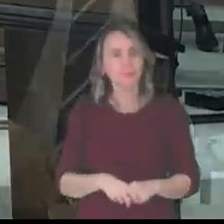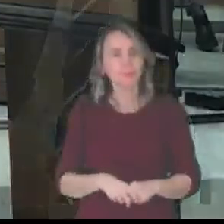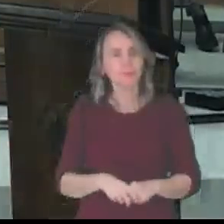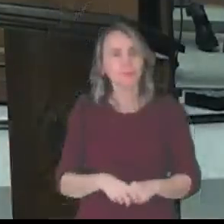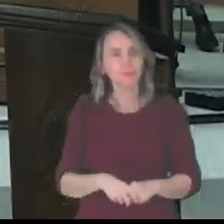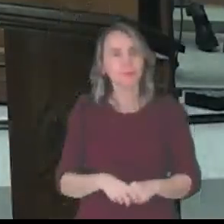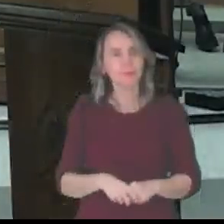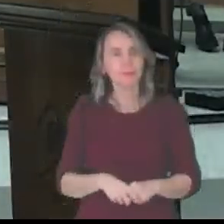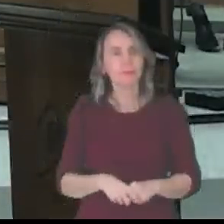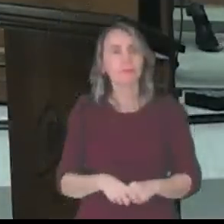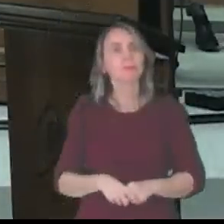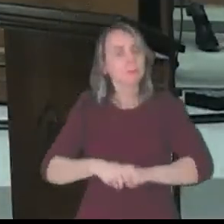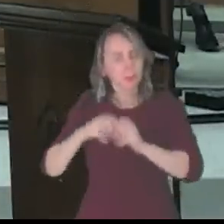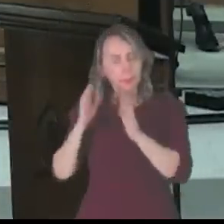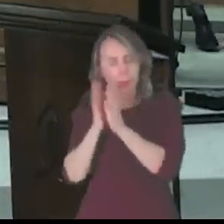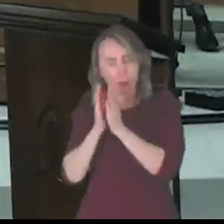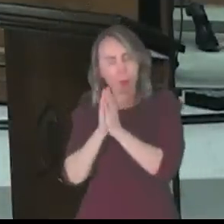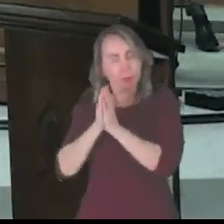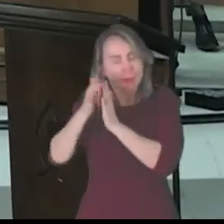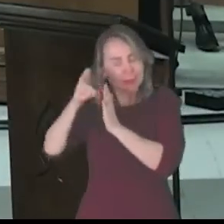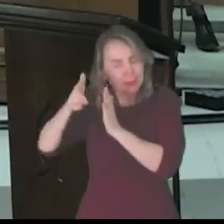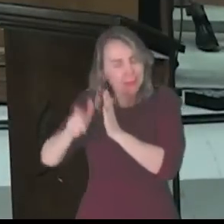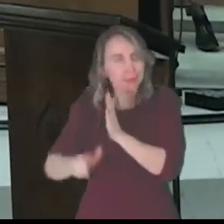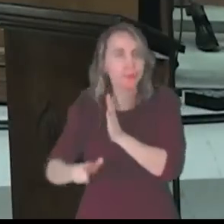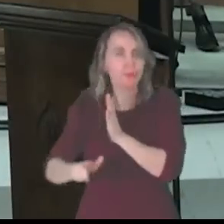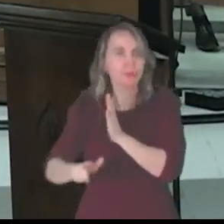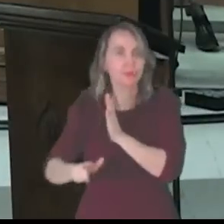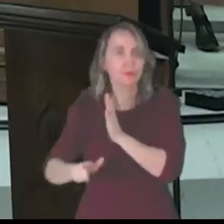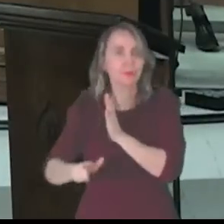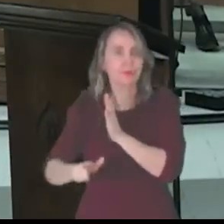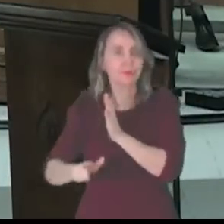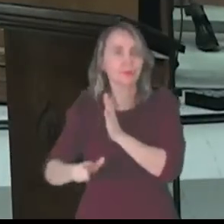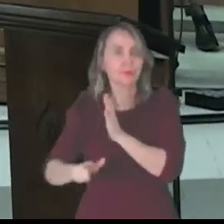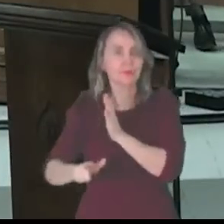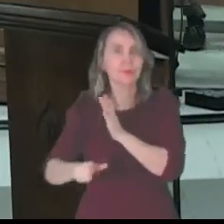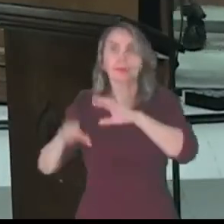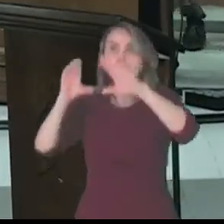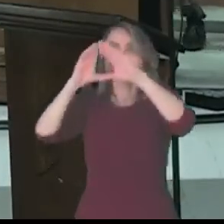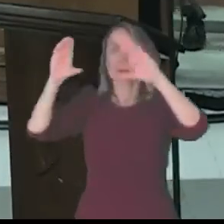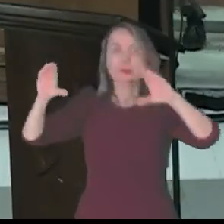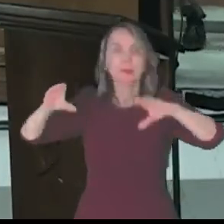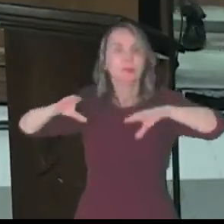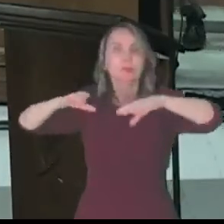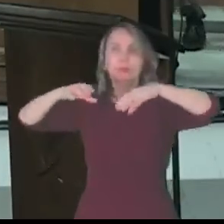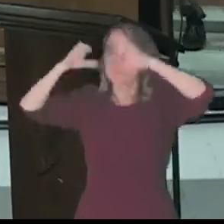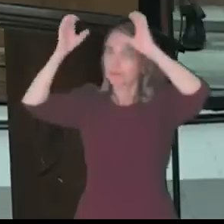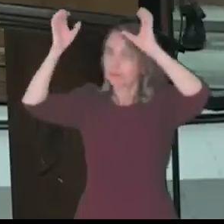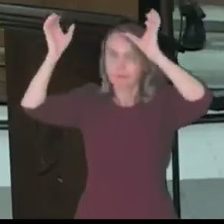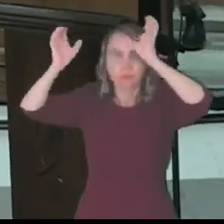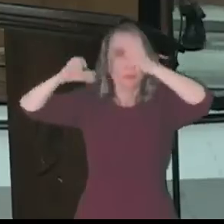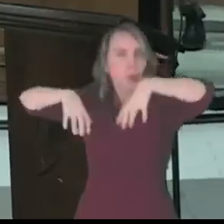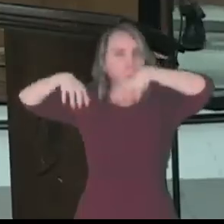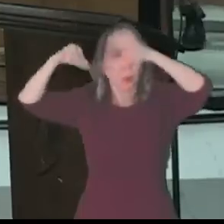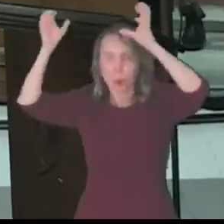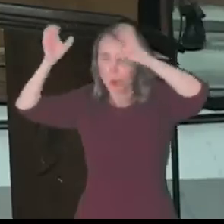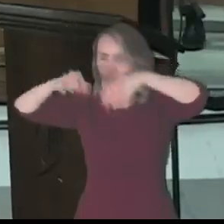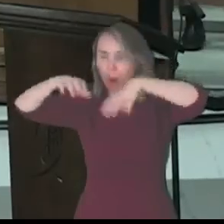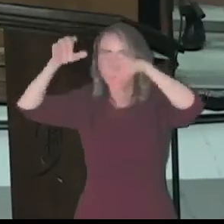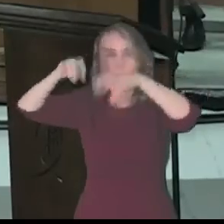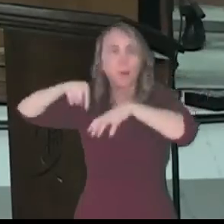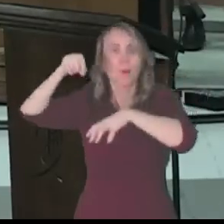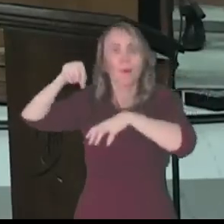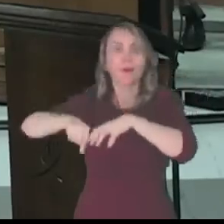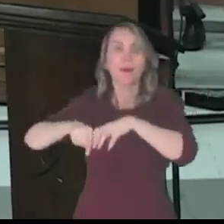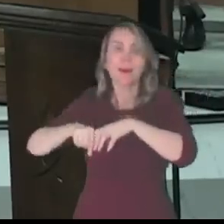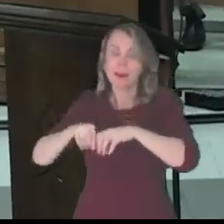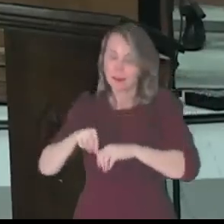e orou outra vez e o céu deu chuva e a terra produziu